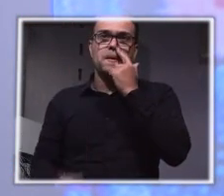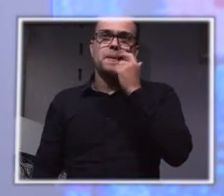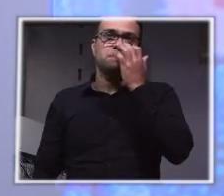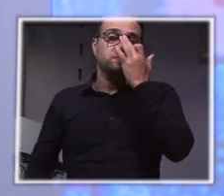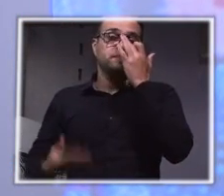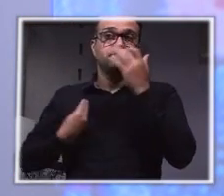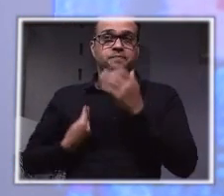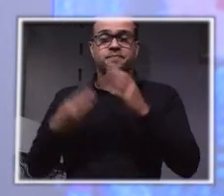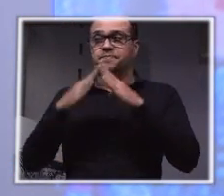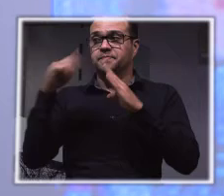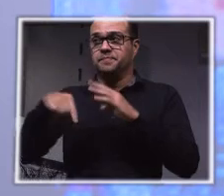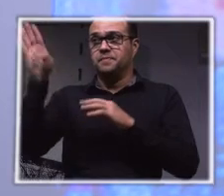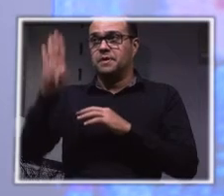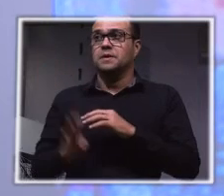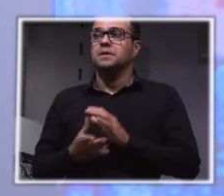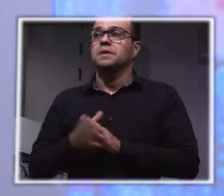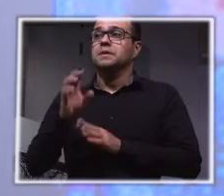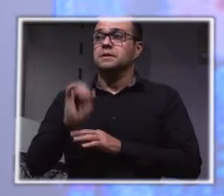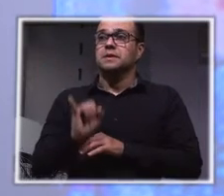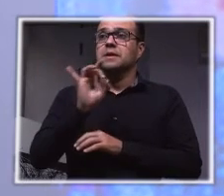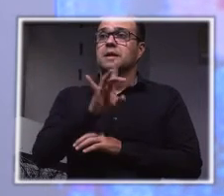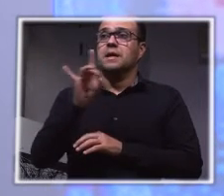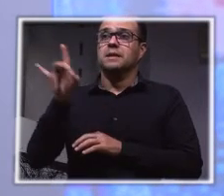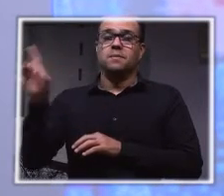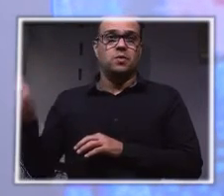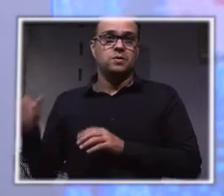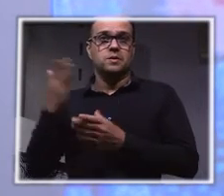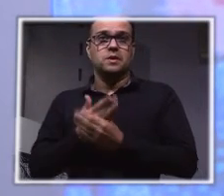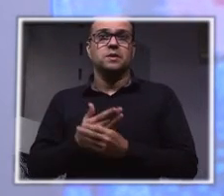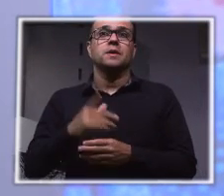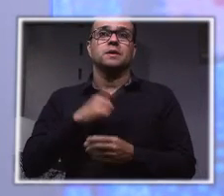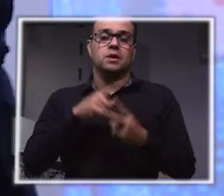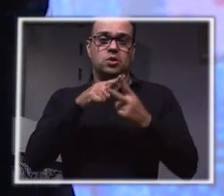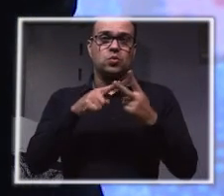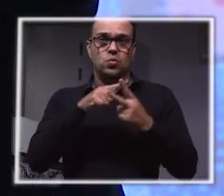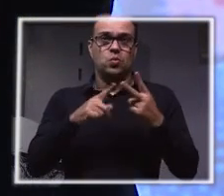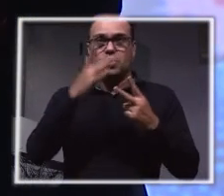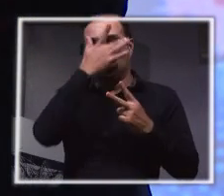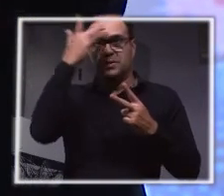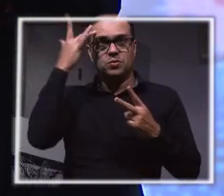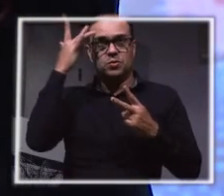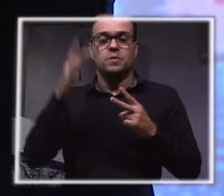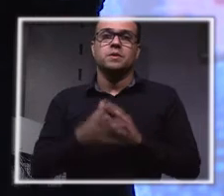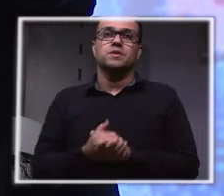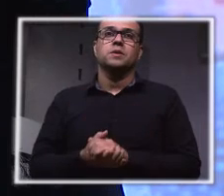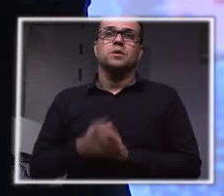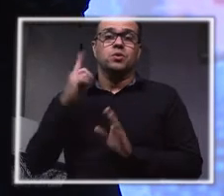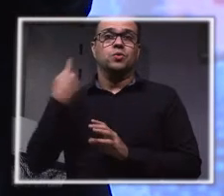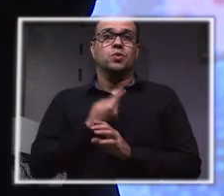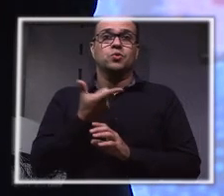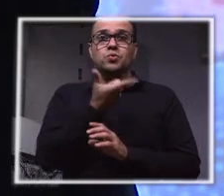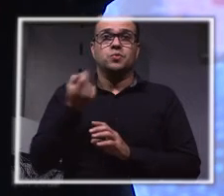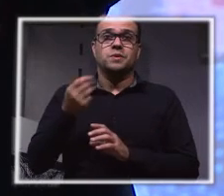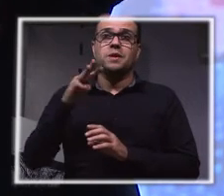Logo, se cada processo requer, ao mínimo, 2 partes, e somos 200